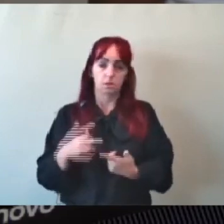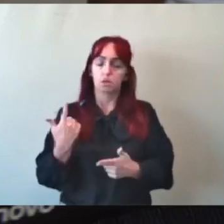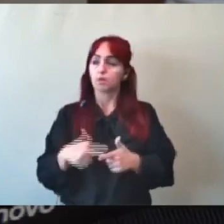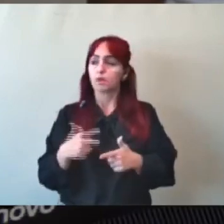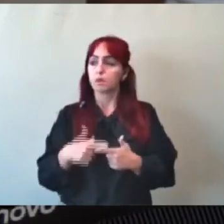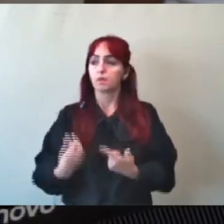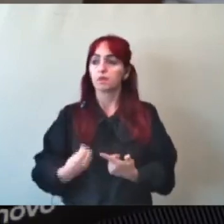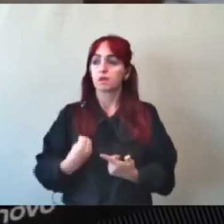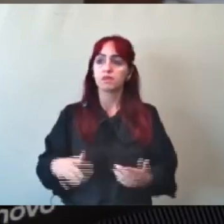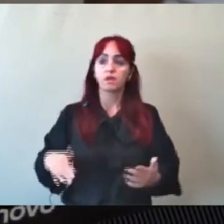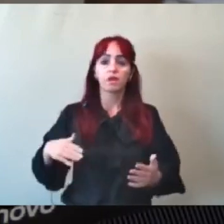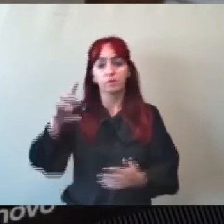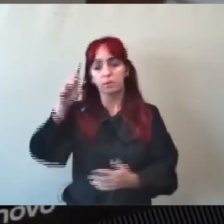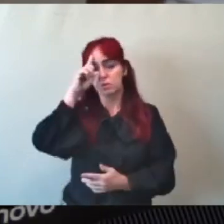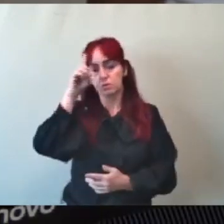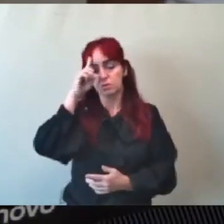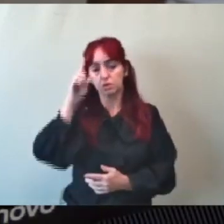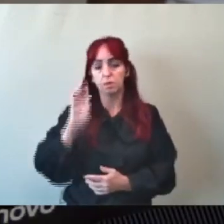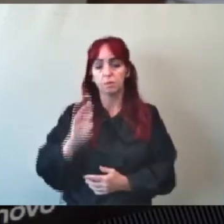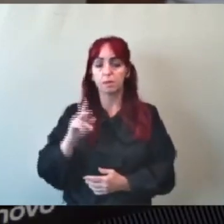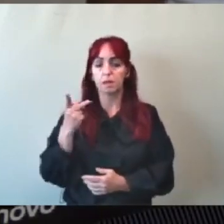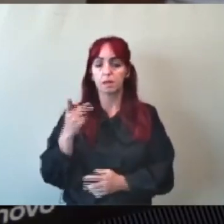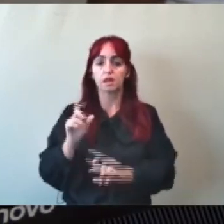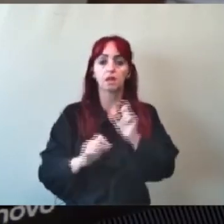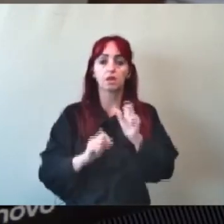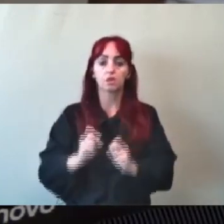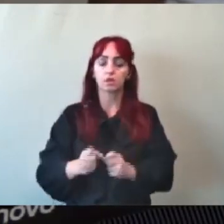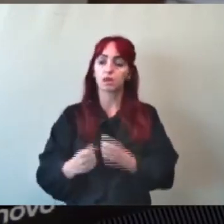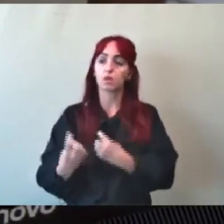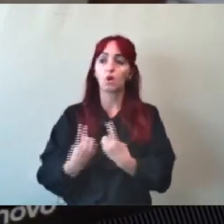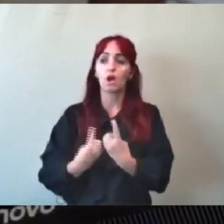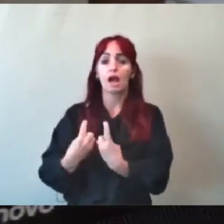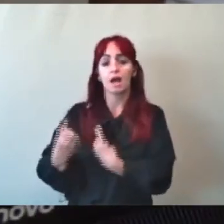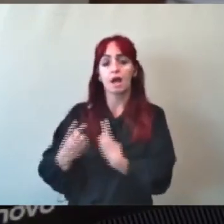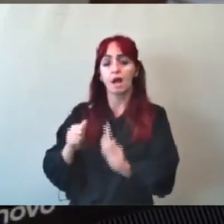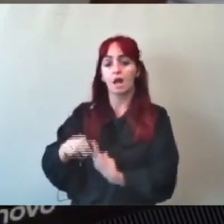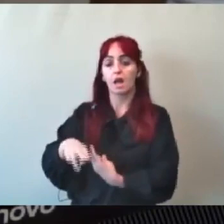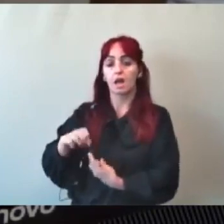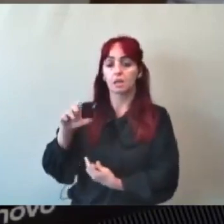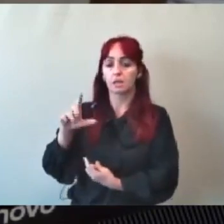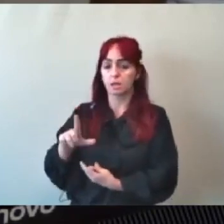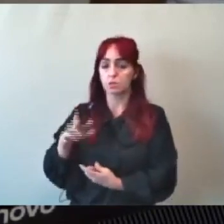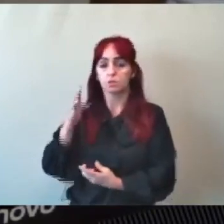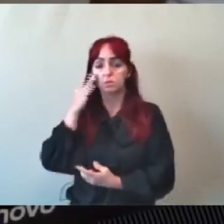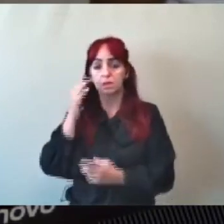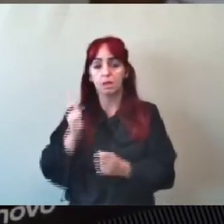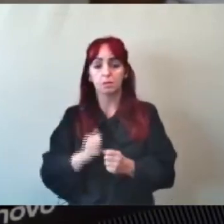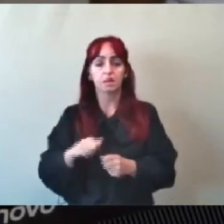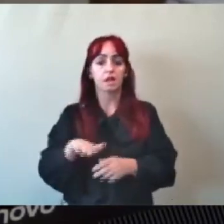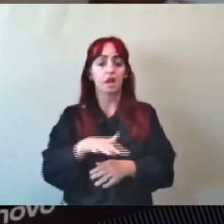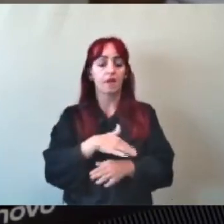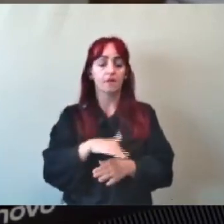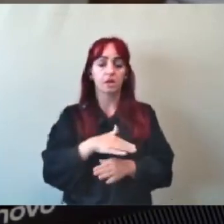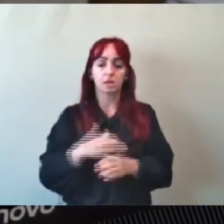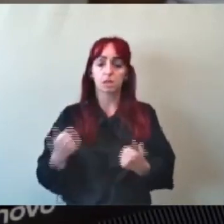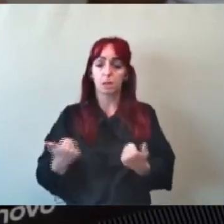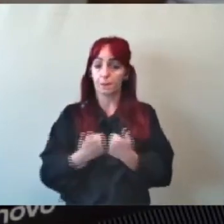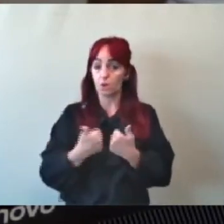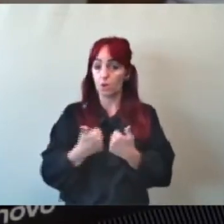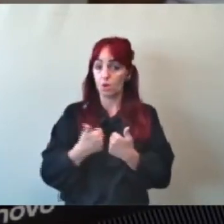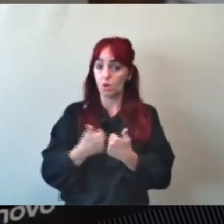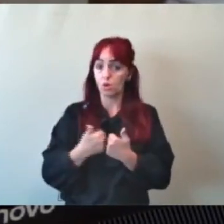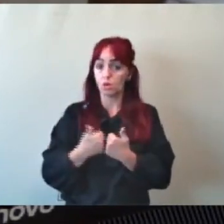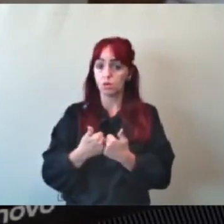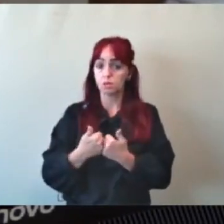cidade de Belo Horizonte, que é a questão em torno do anel rodoviário. A gente sabe que a Abílio Machado ela é bem próxima, né? da rodovia.